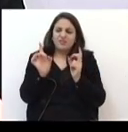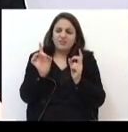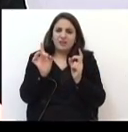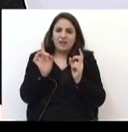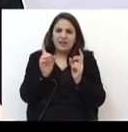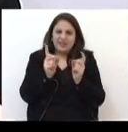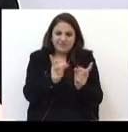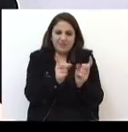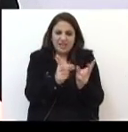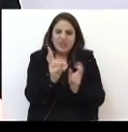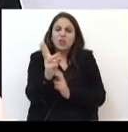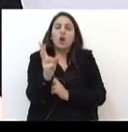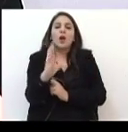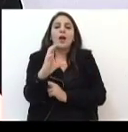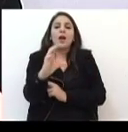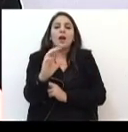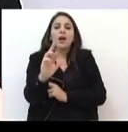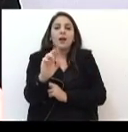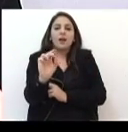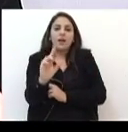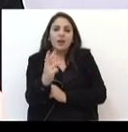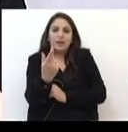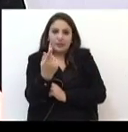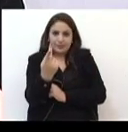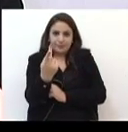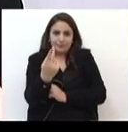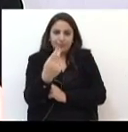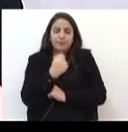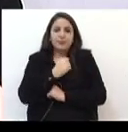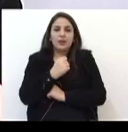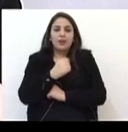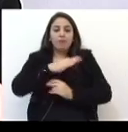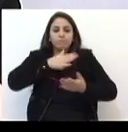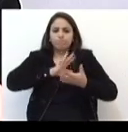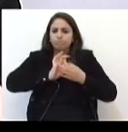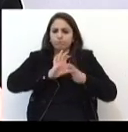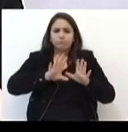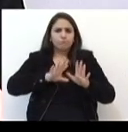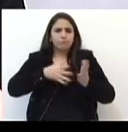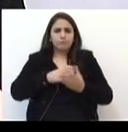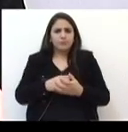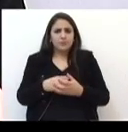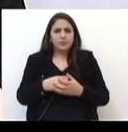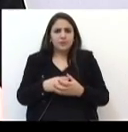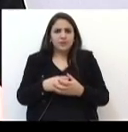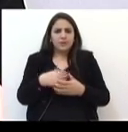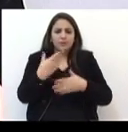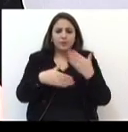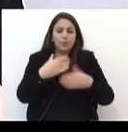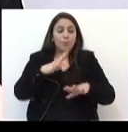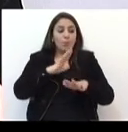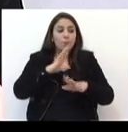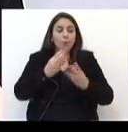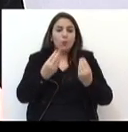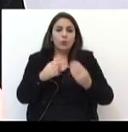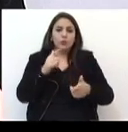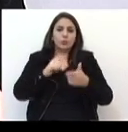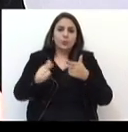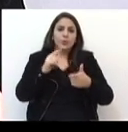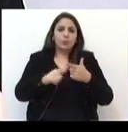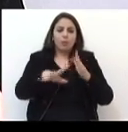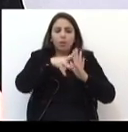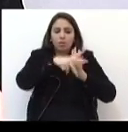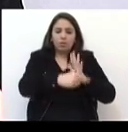drogas, principalmente do crack, que é pernicioso, que alavanca muito o problema da criminalidade,